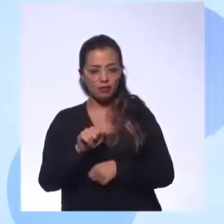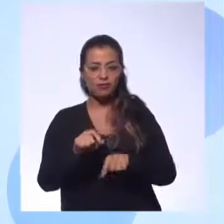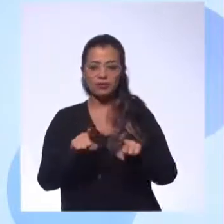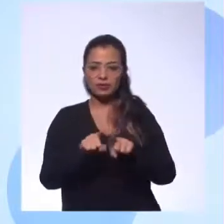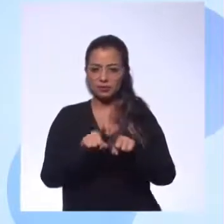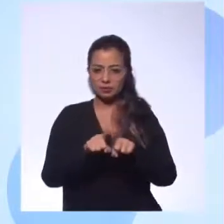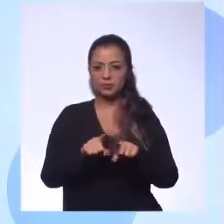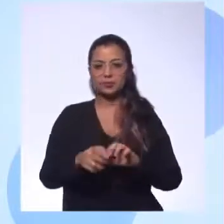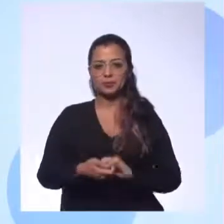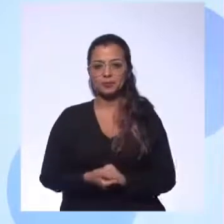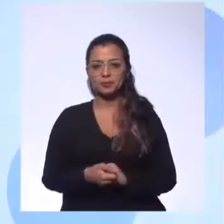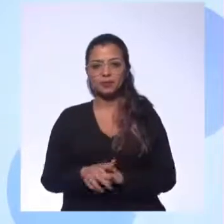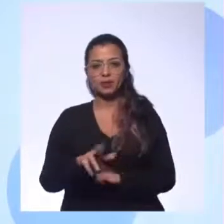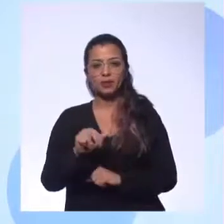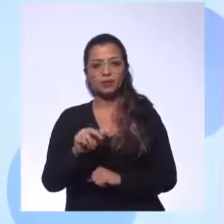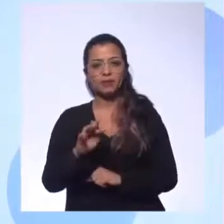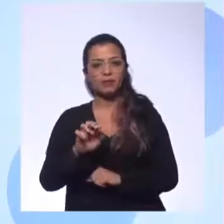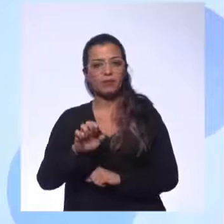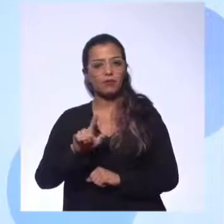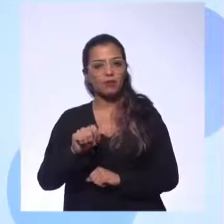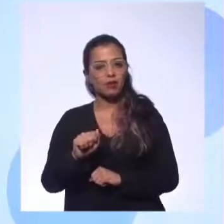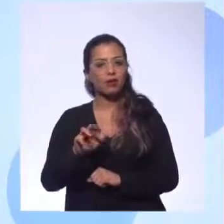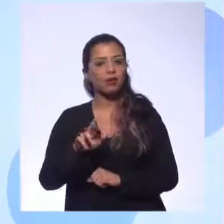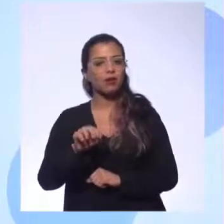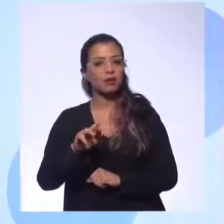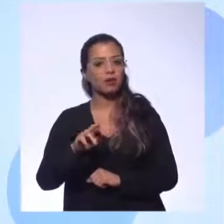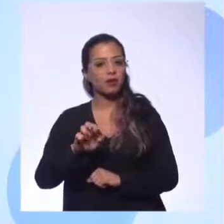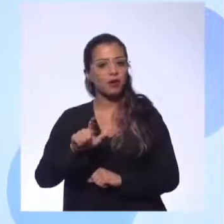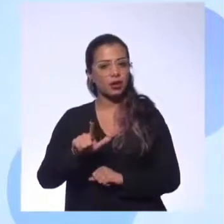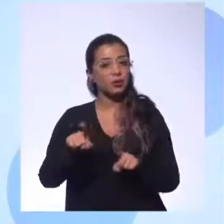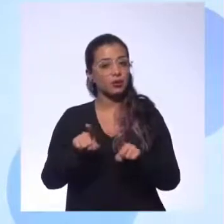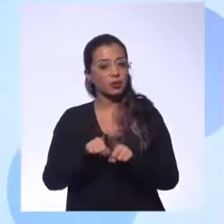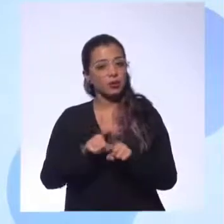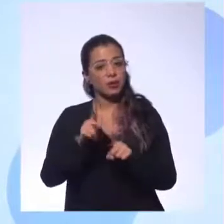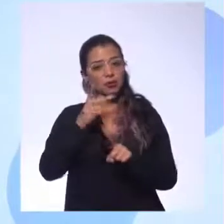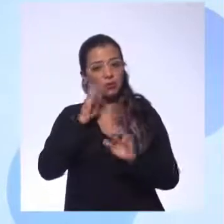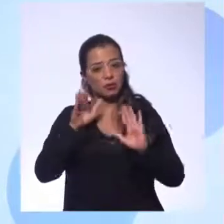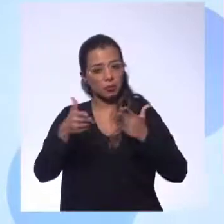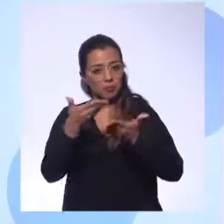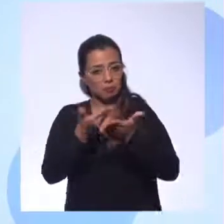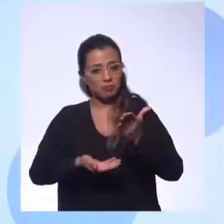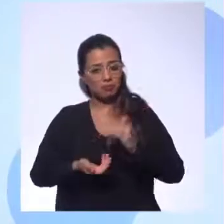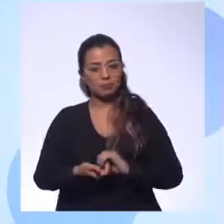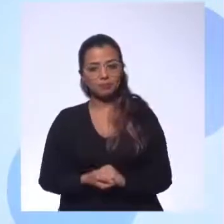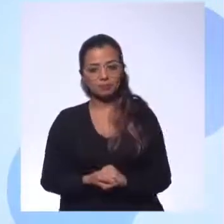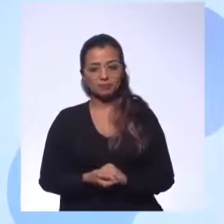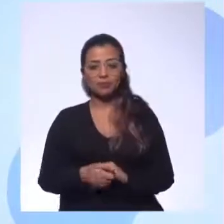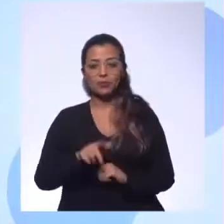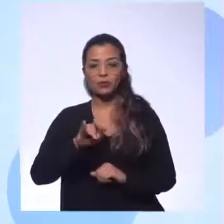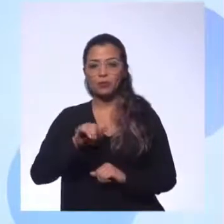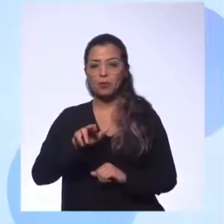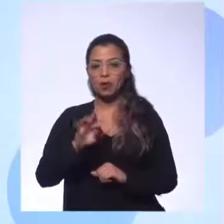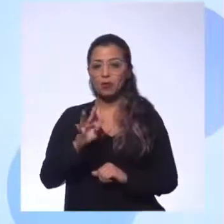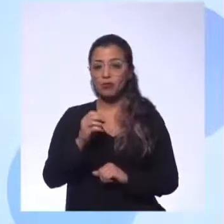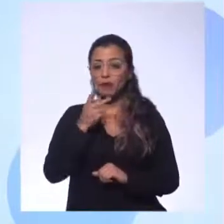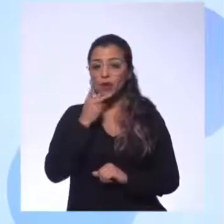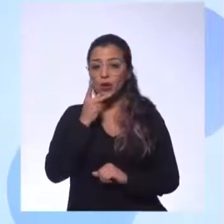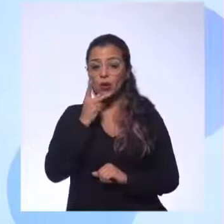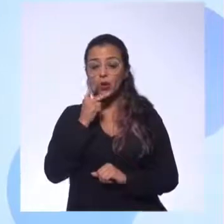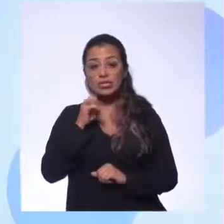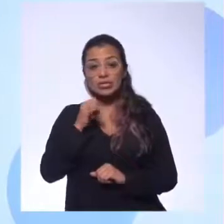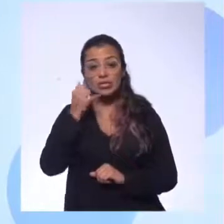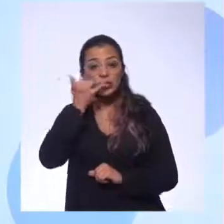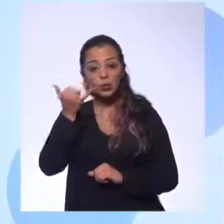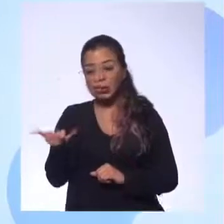do estudante. A Rafaela mandou essa resposta. O Rafael também mandou tira a concentração. O Gilberto mandou quando eu uso o celular não consigo me concentrar 100%